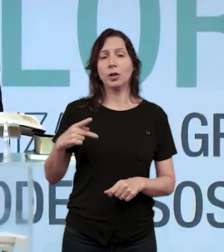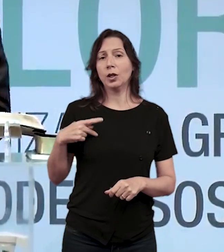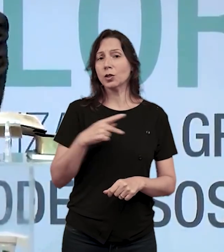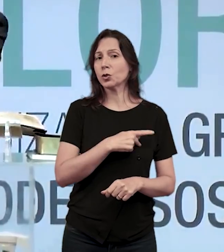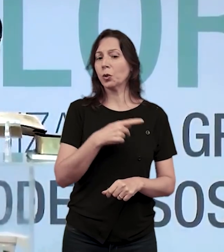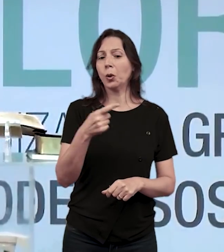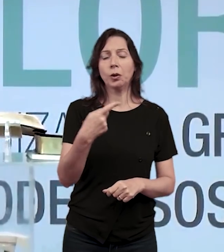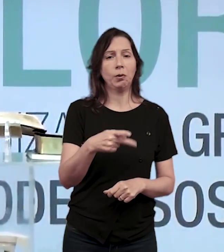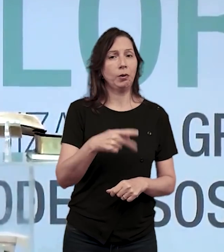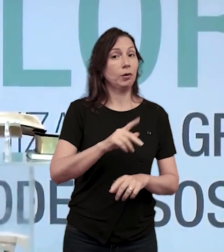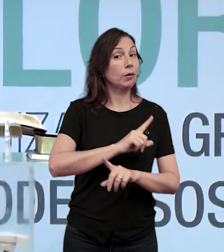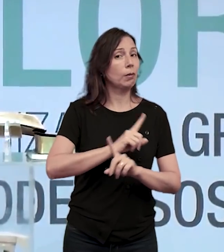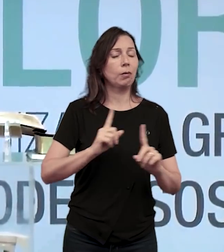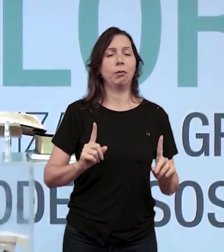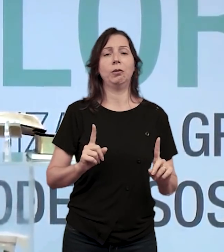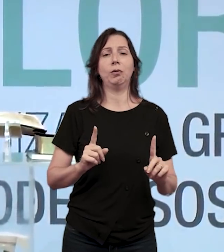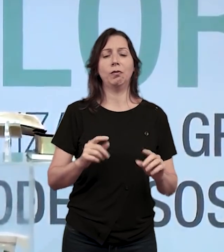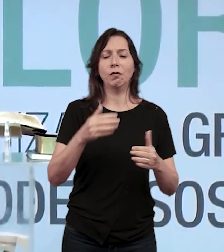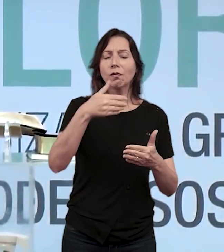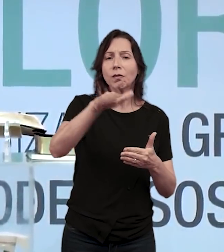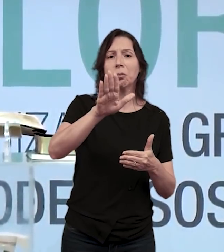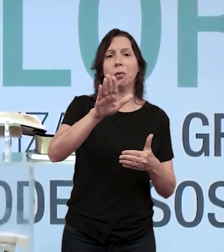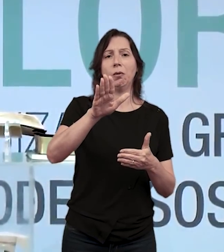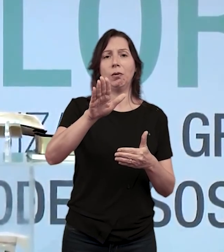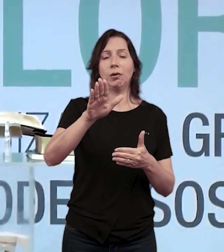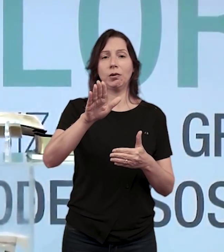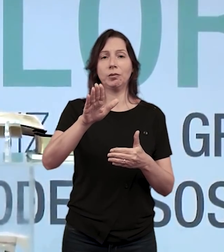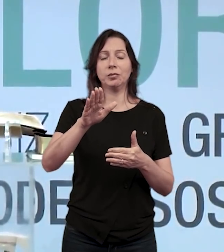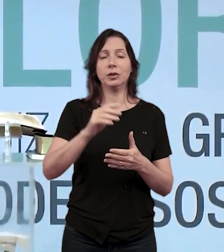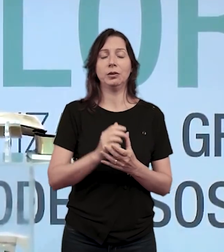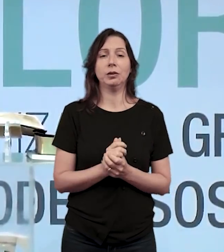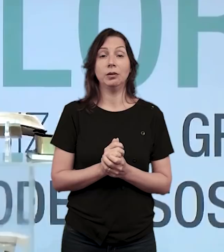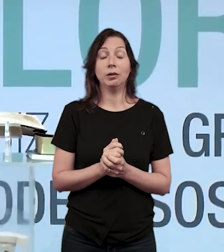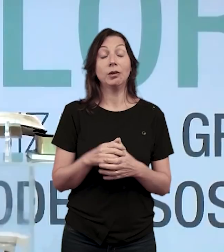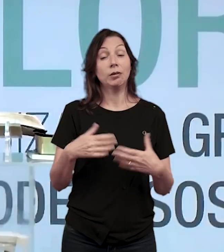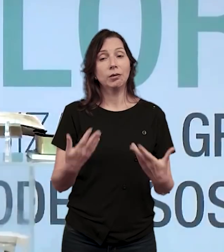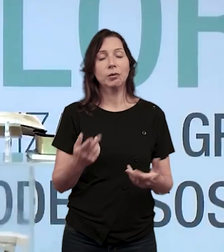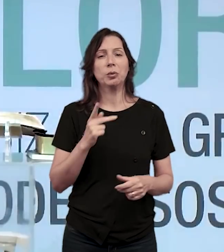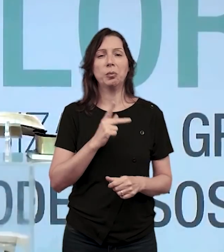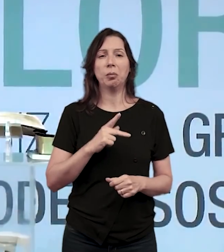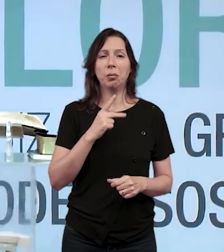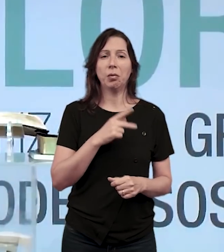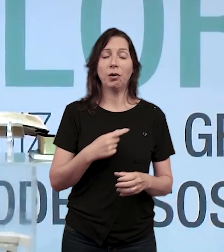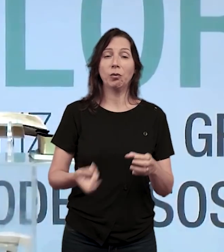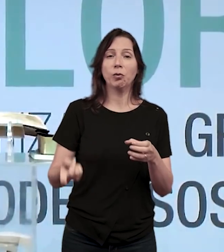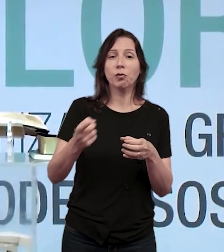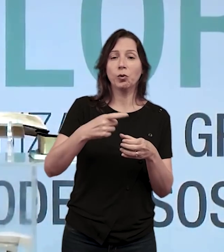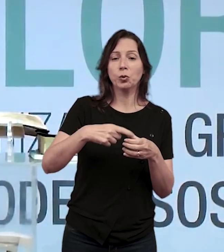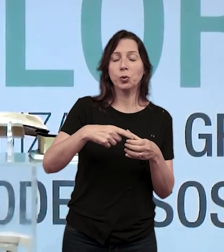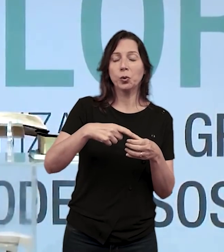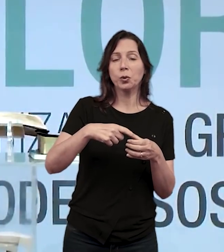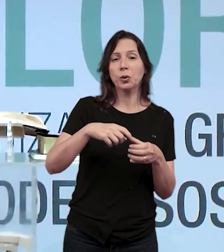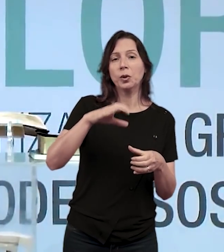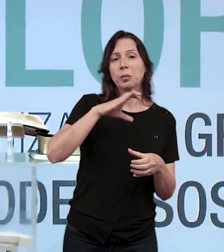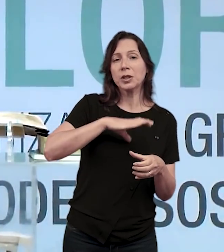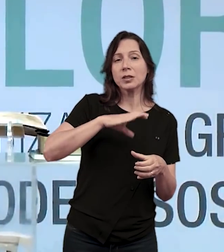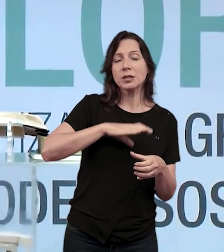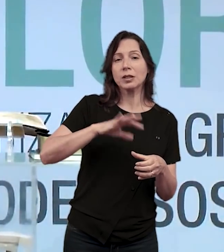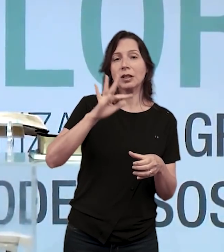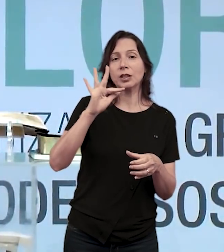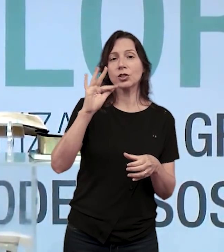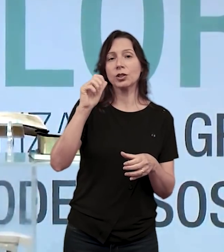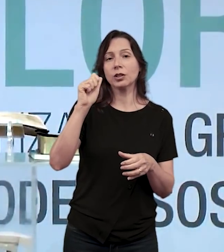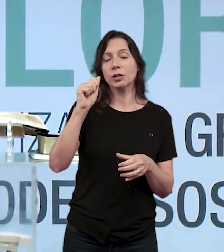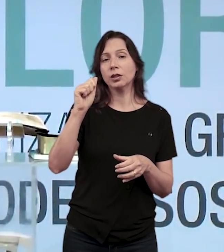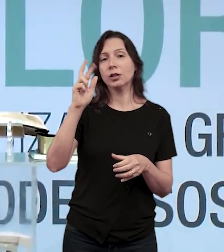você aqui, vai embora. E com relutância ele teve que sair e voltar para a cidade dele, ficar lá 10